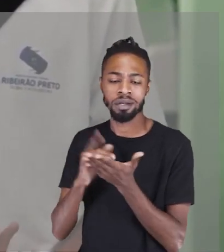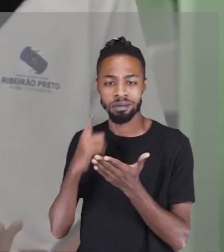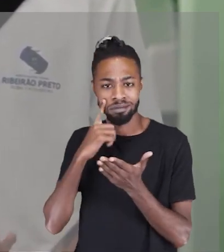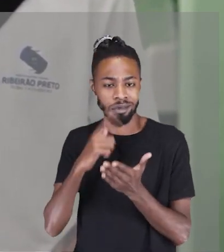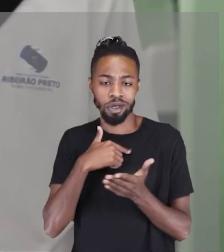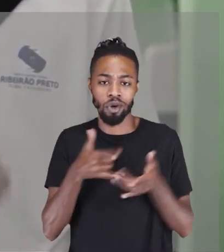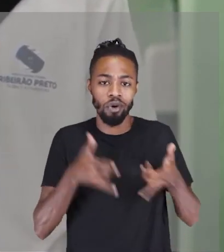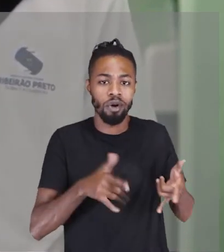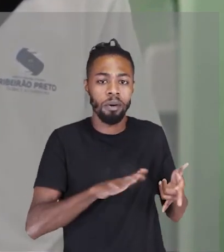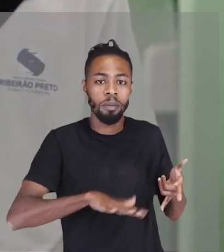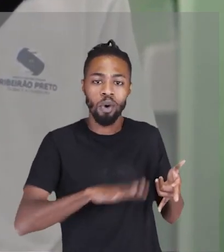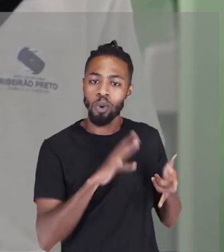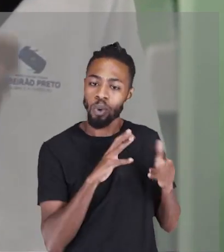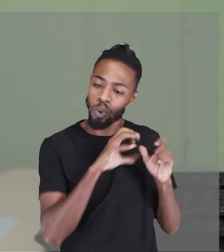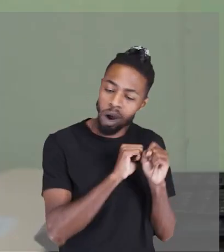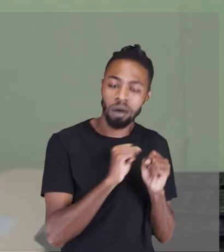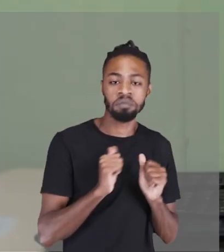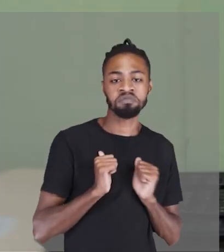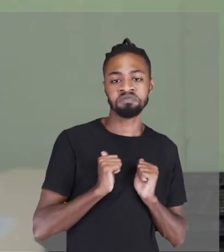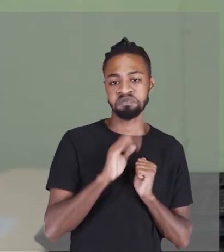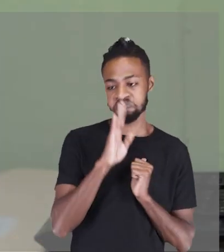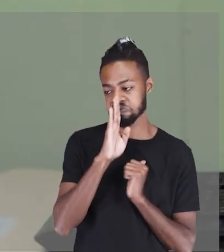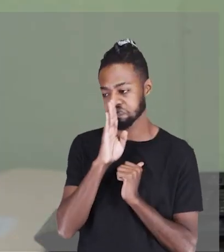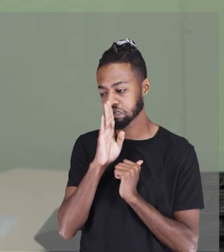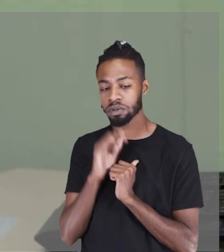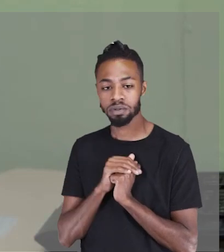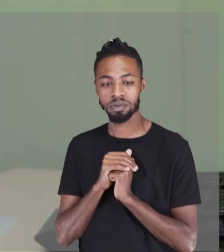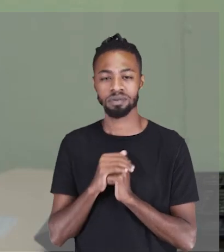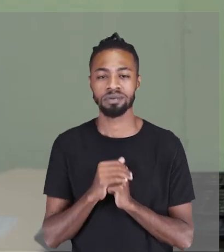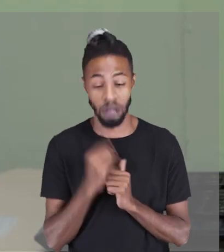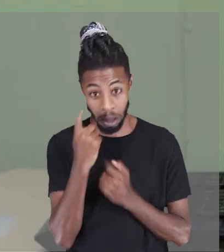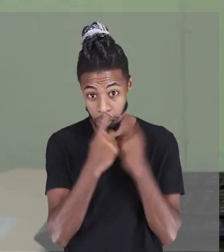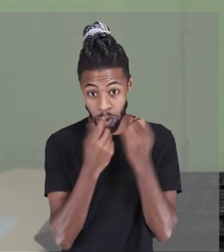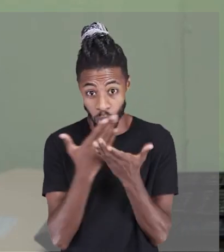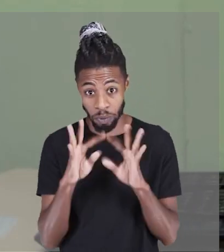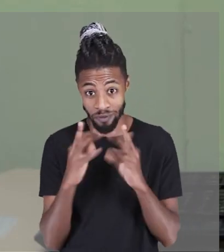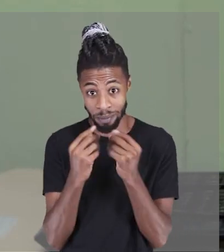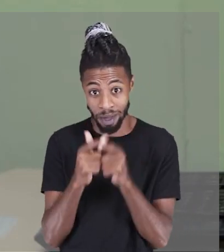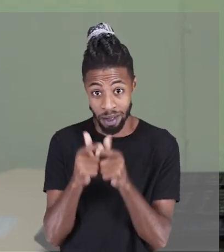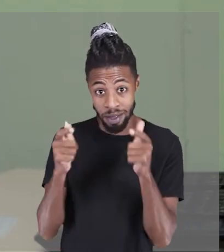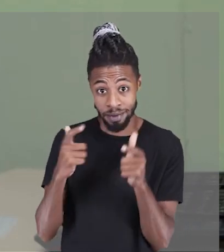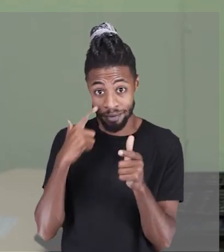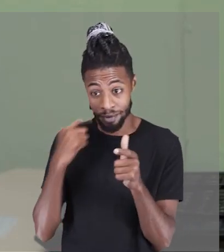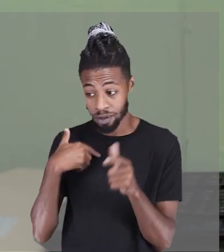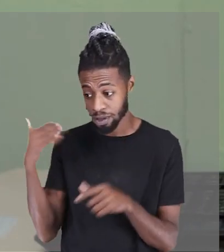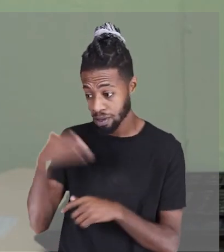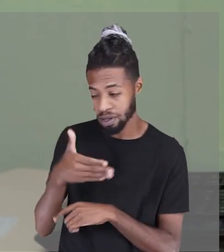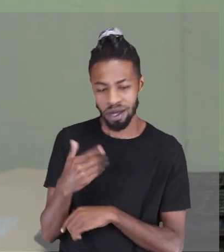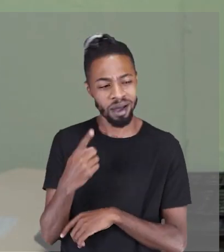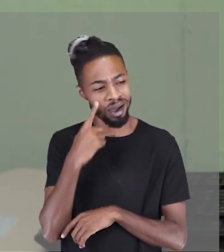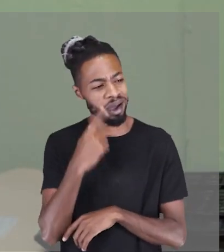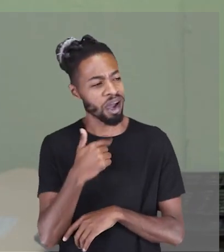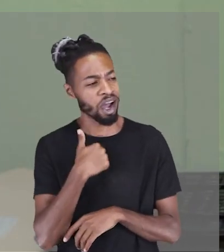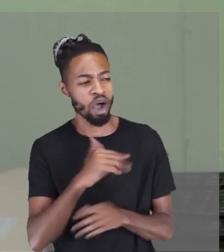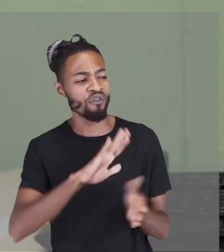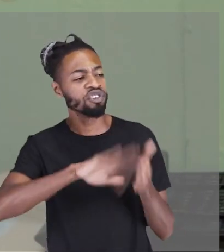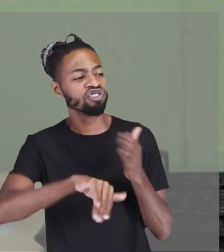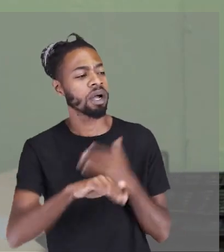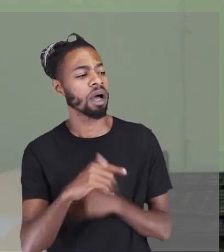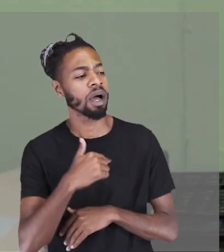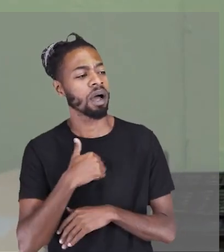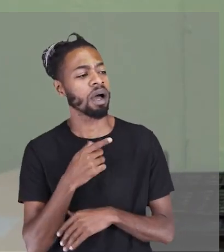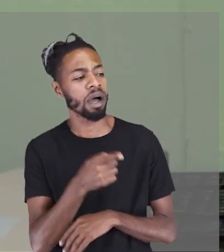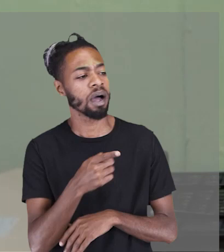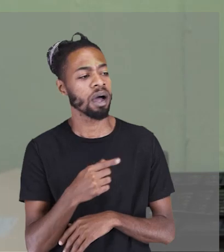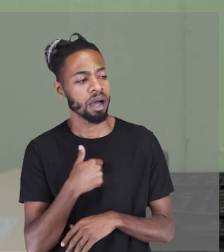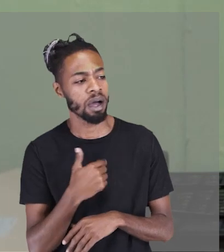enfio no quarto e fico lá no meu canto. Então é isso que me preocupa quando a maioria das famílias hoje chegam aqui, inclusive, e diz, eu vou tirar